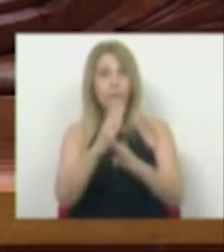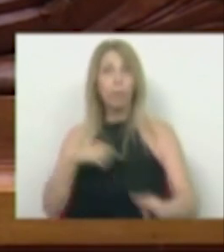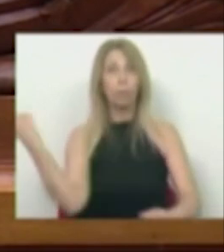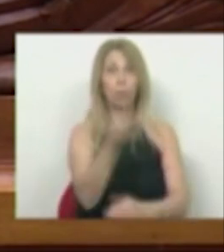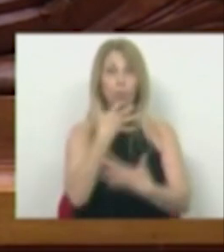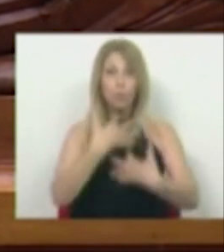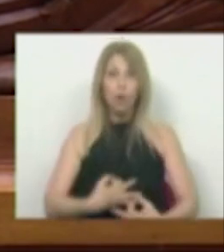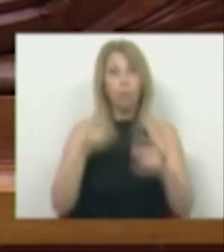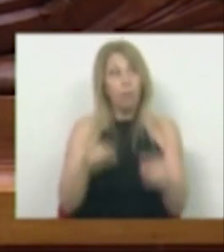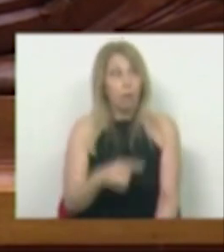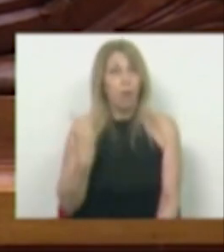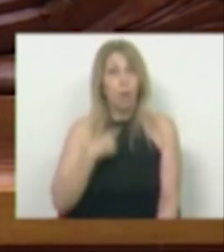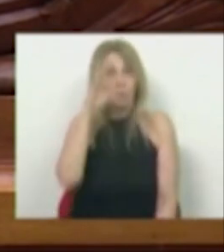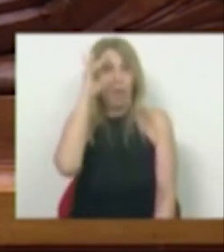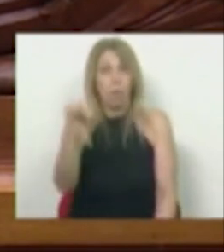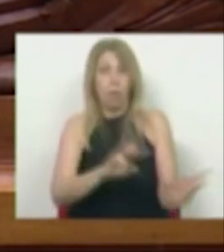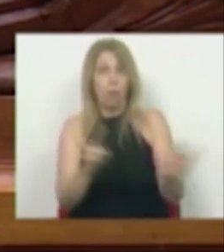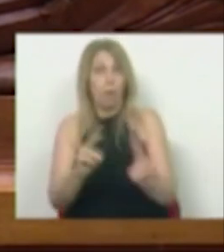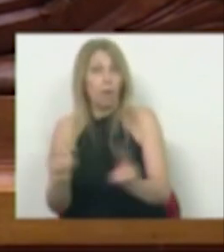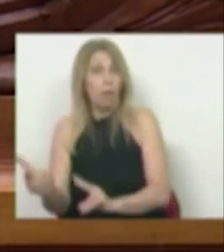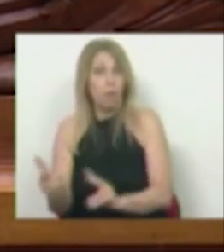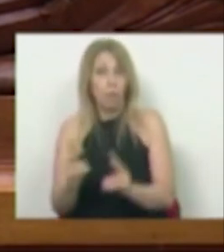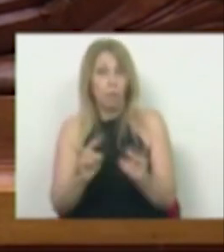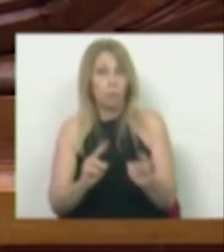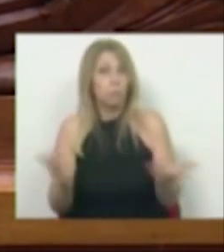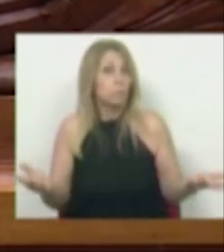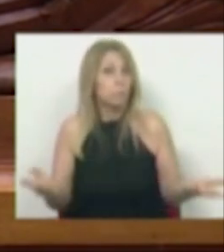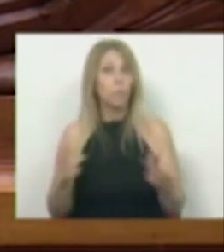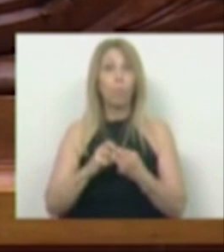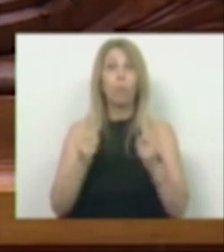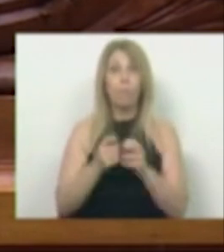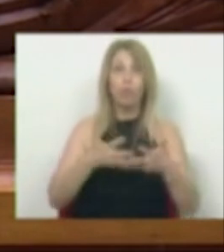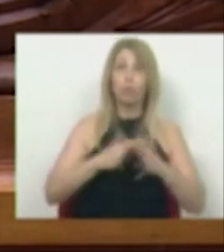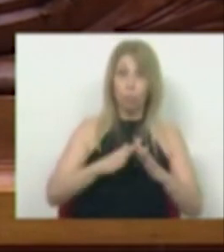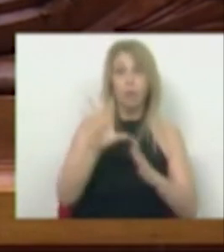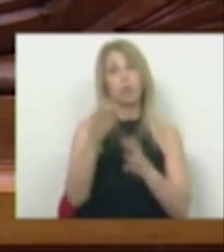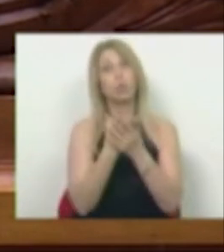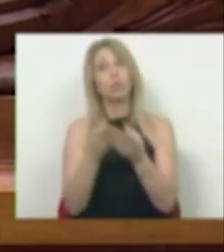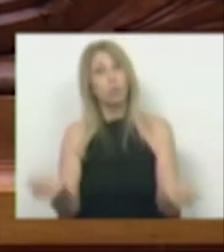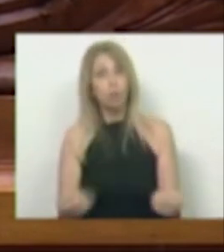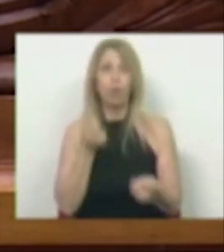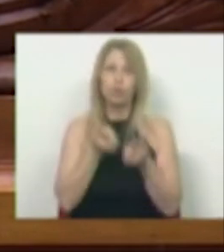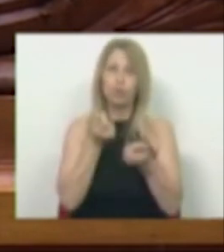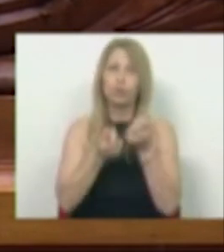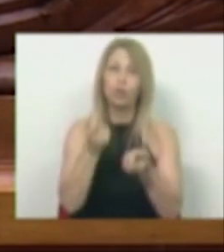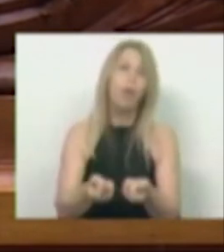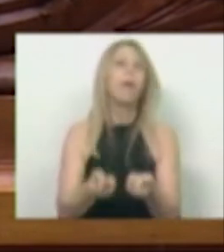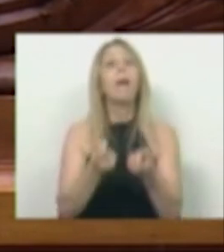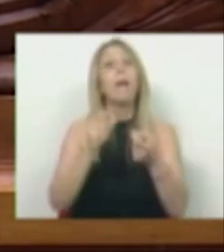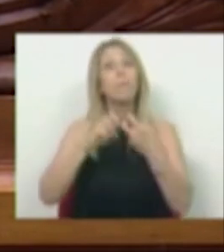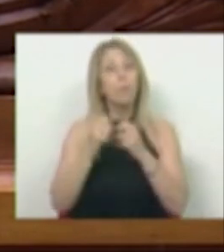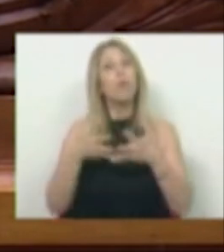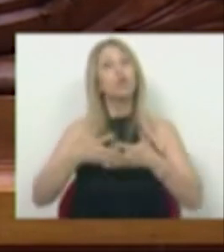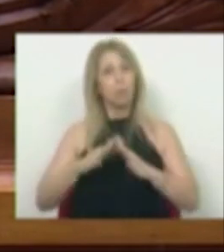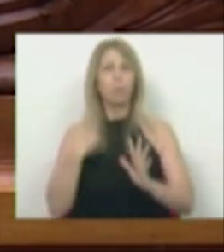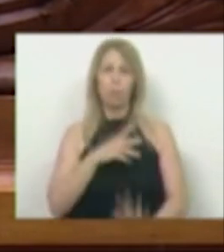nossa ideia de reformismo. Para problemas estruturais, soluções graduais. E aos problemas estruturais nós respondemos mesmo